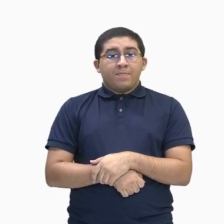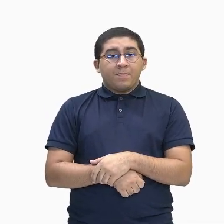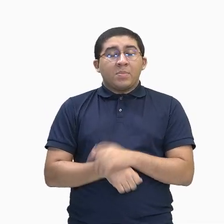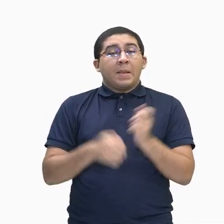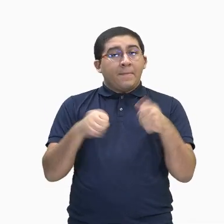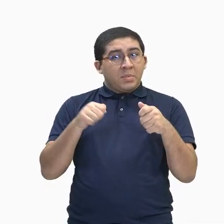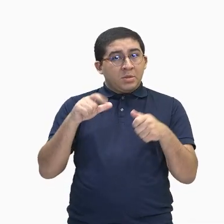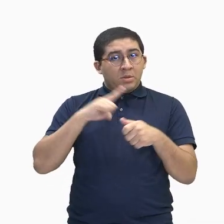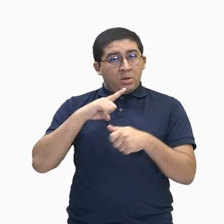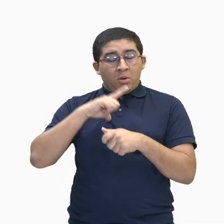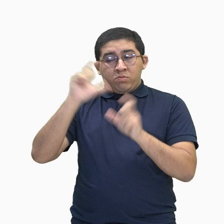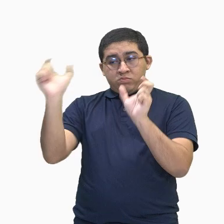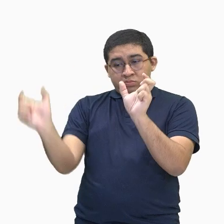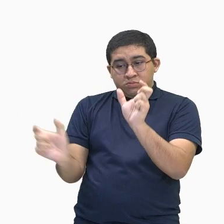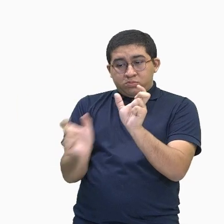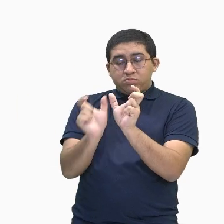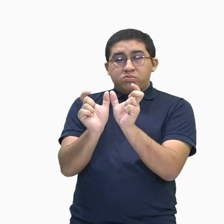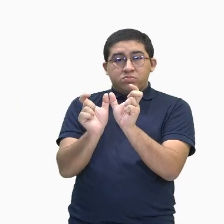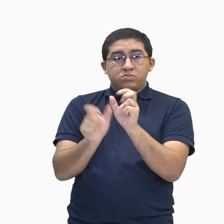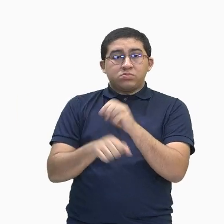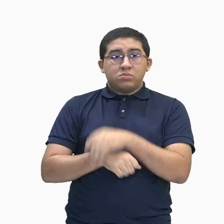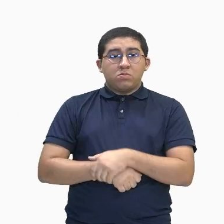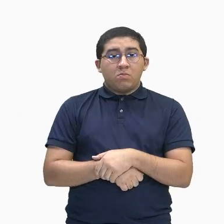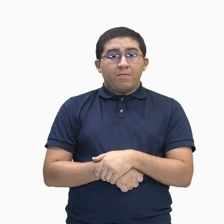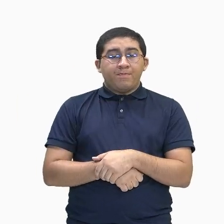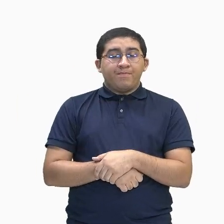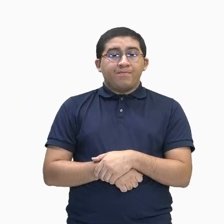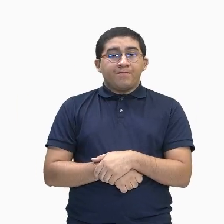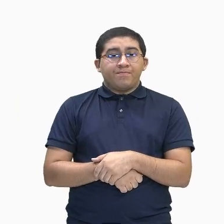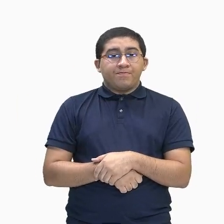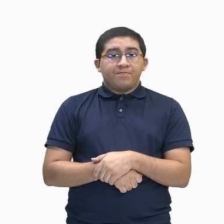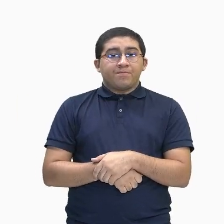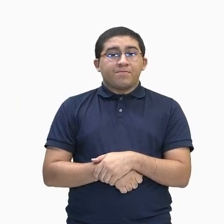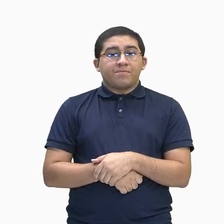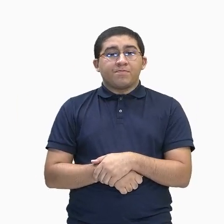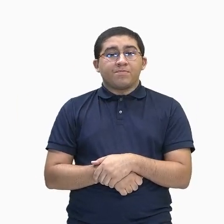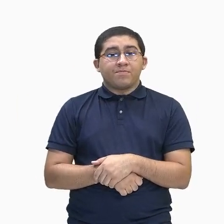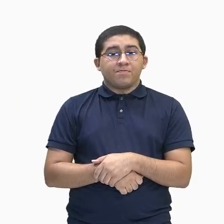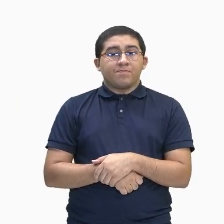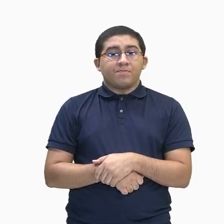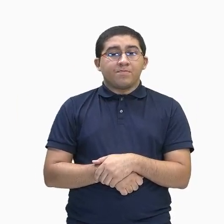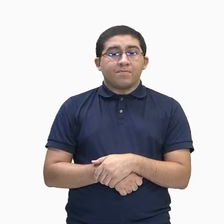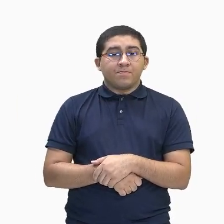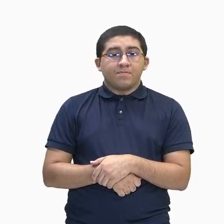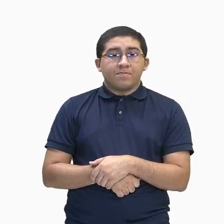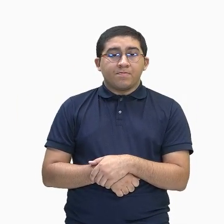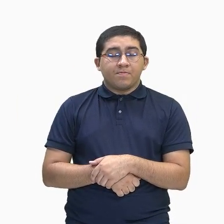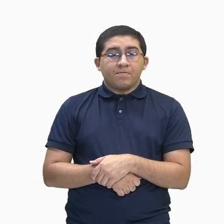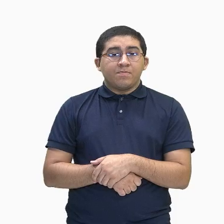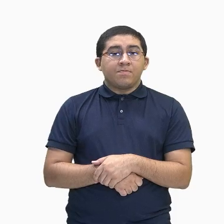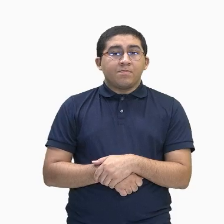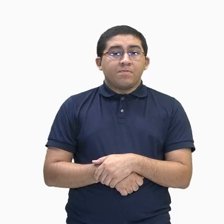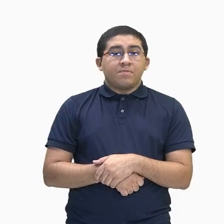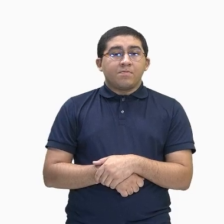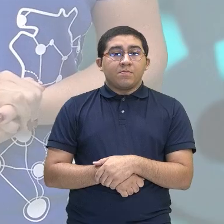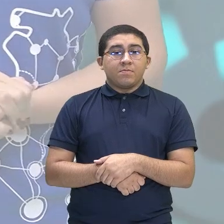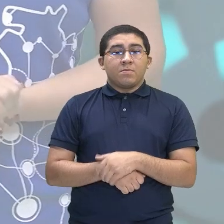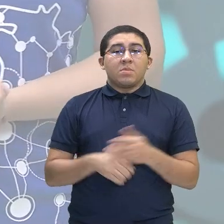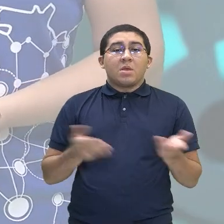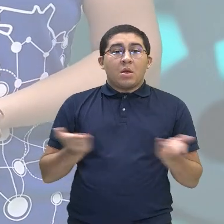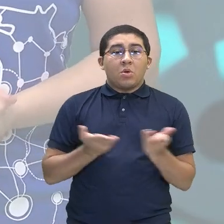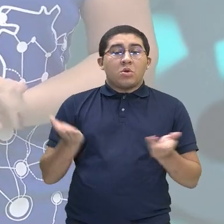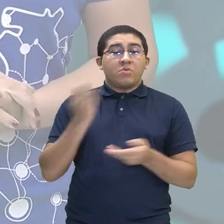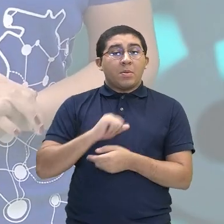o gerúndio. E agora vamos trabalhar um pouquinho sobre a ortografia,